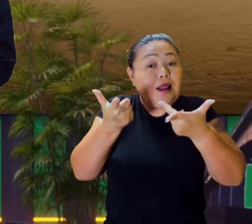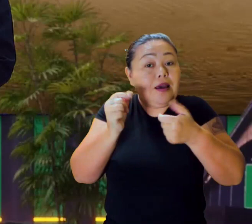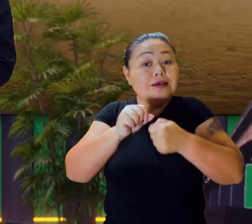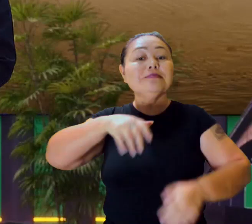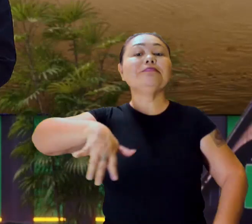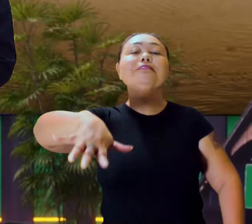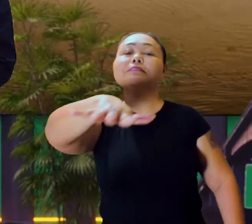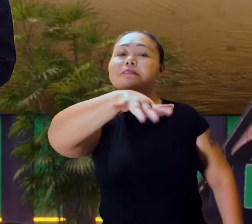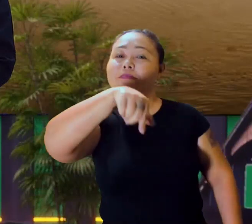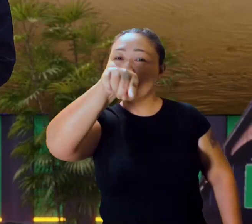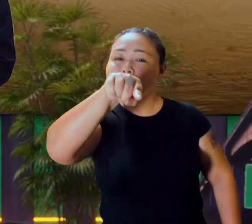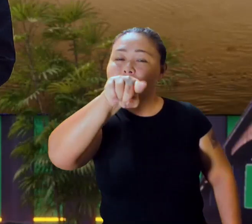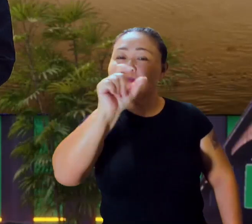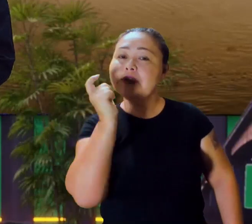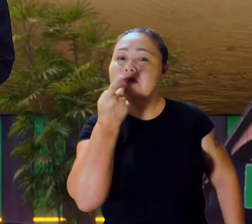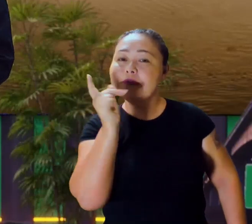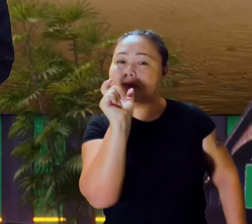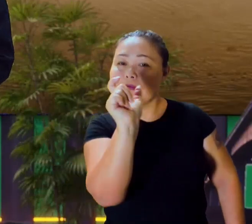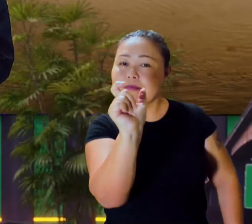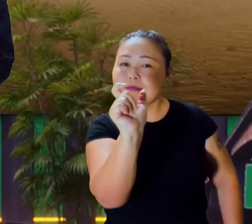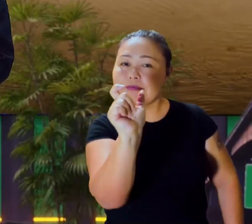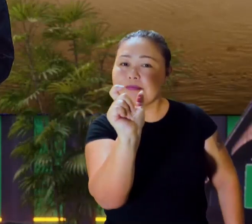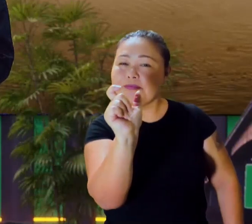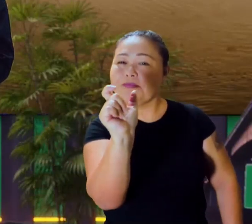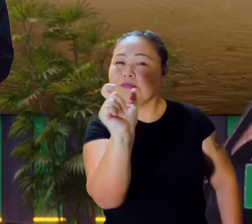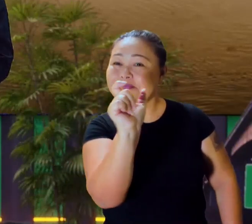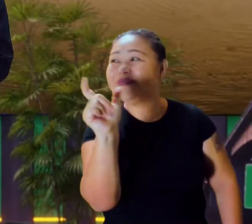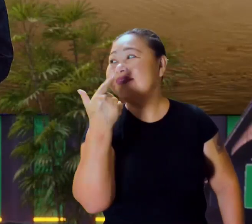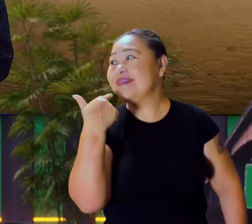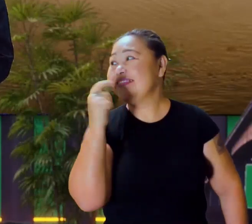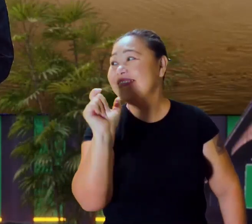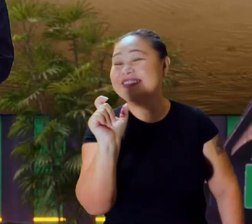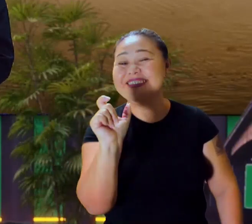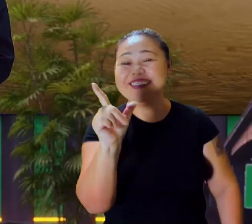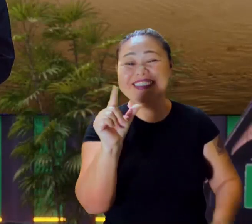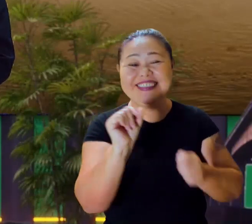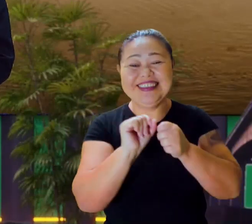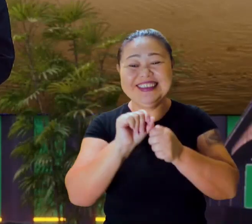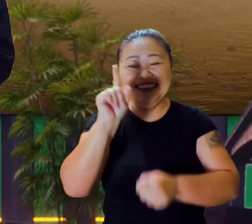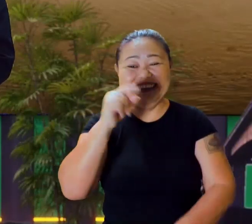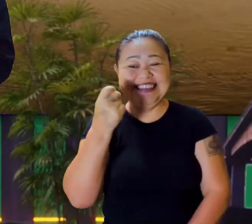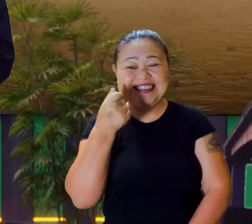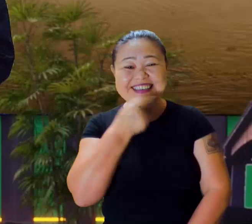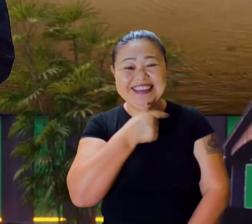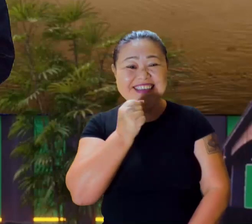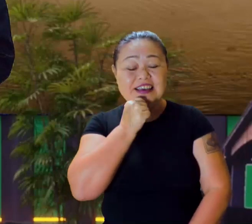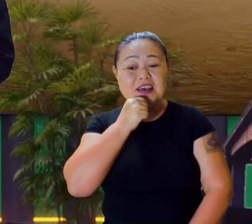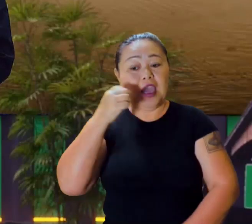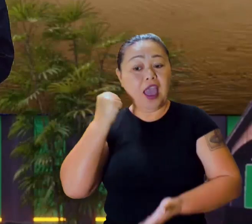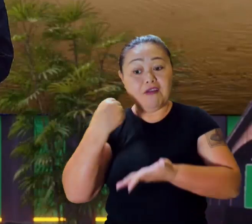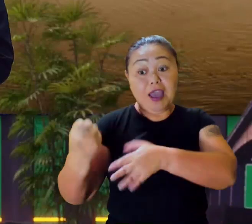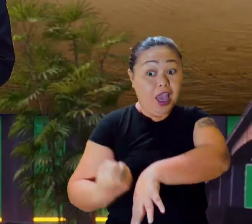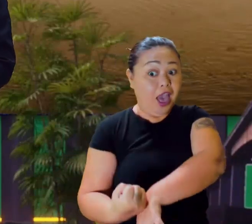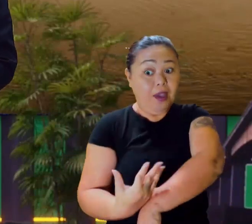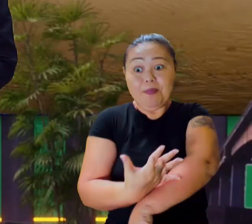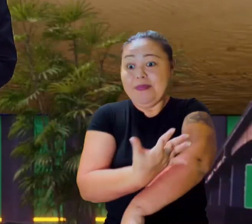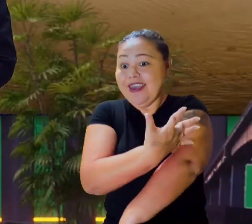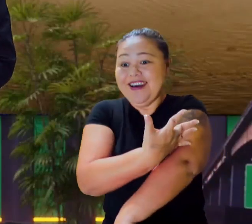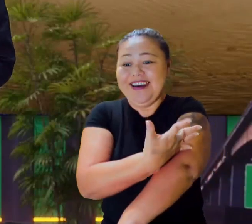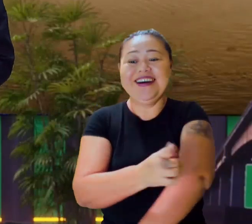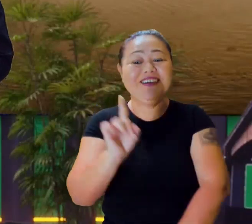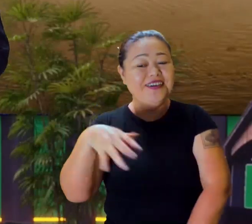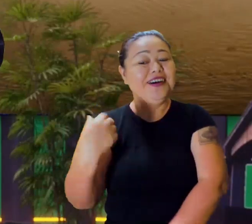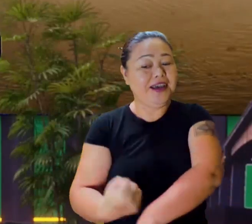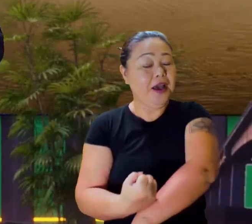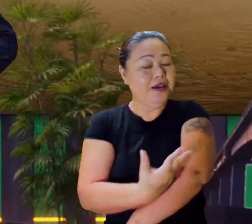essa galera... Vou falar uma palavra que há pouco a professora Aldelina achou engraçado demais. Vai arrepiar. Vai